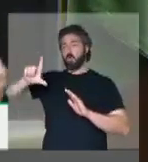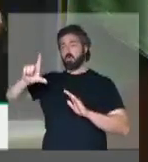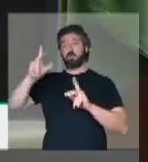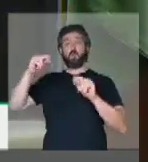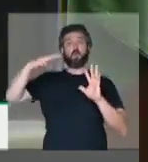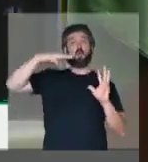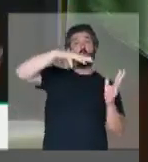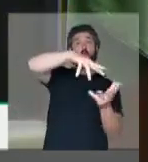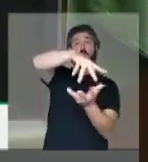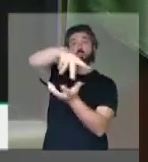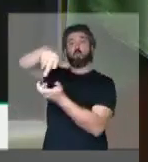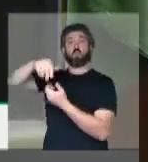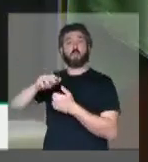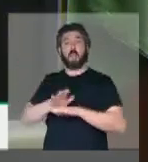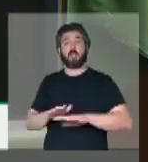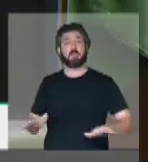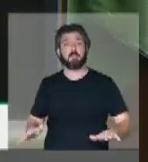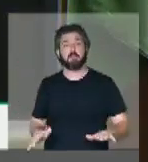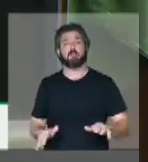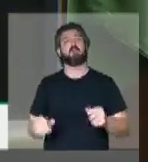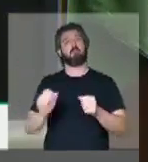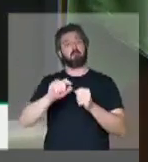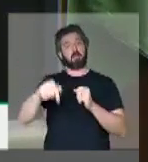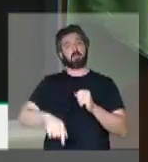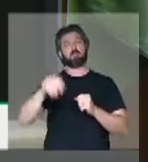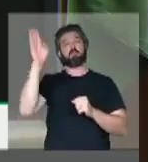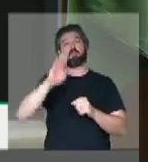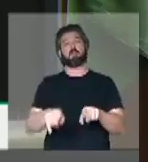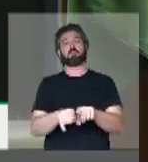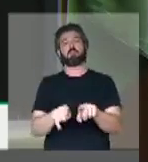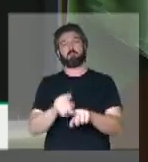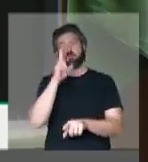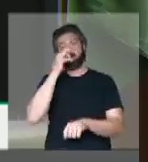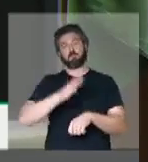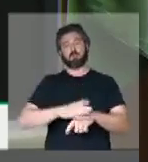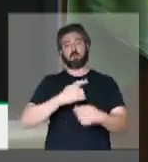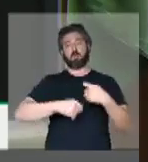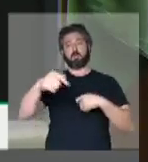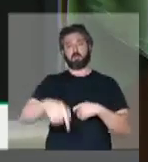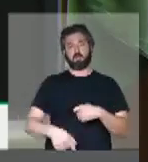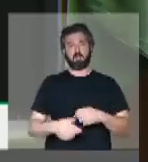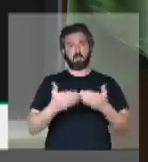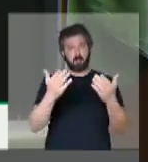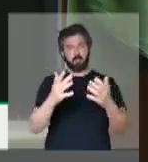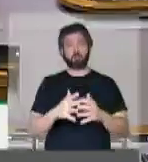como no mundo moderno possa vigorar nesse país, fortalecendo nossa economia.